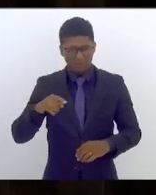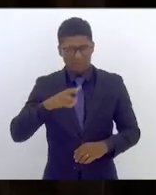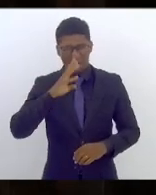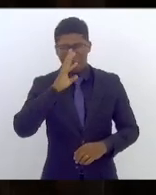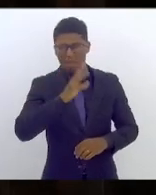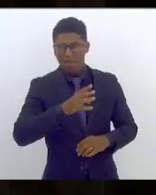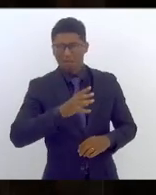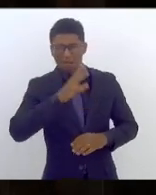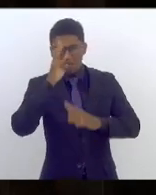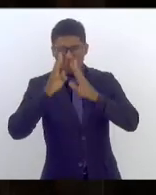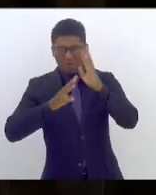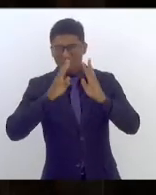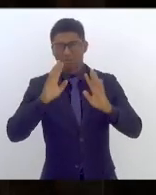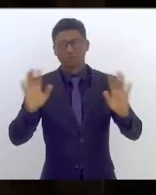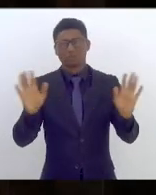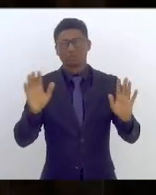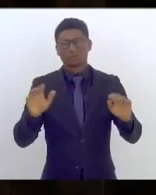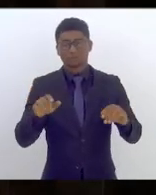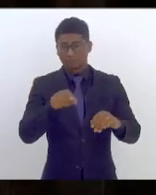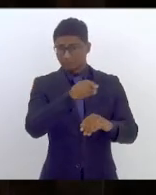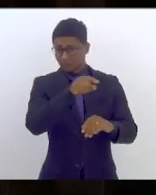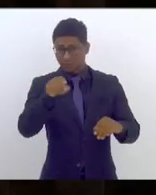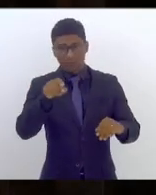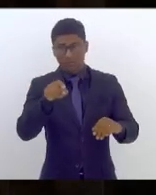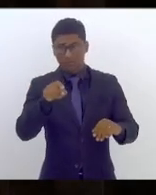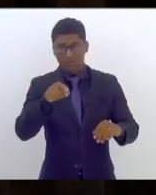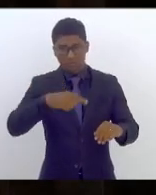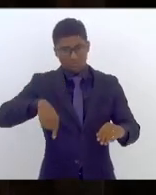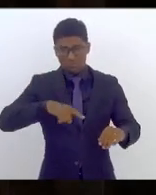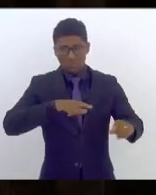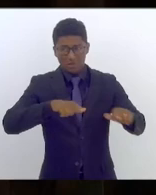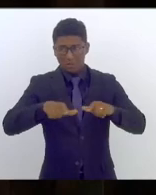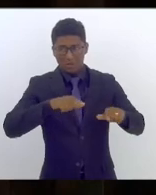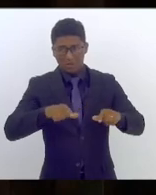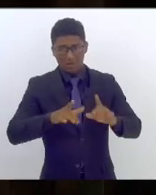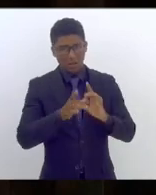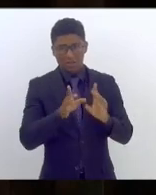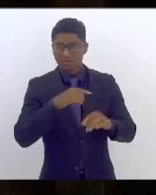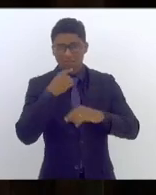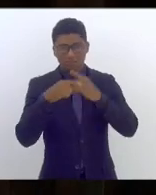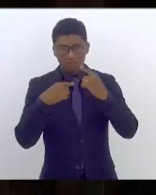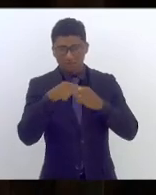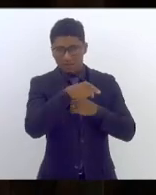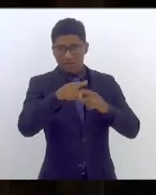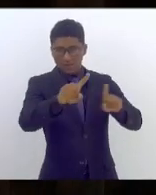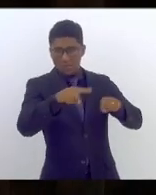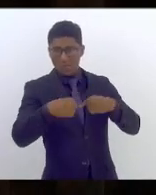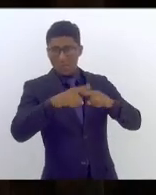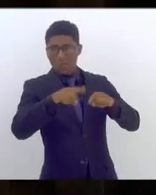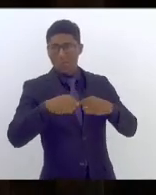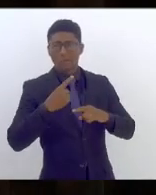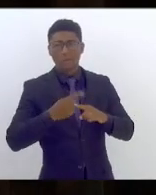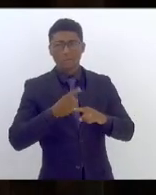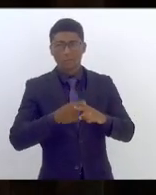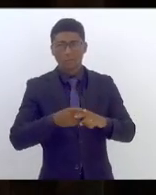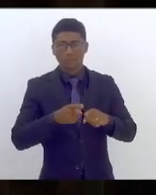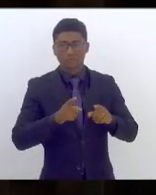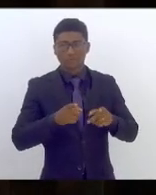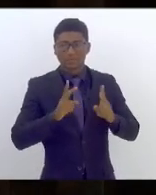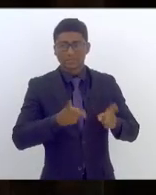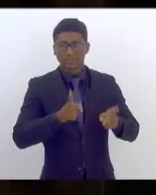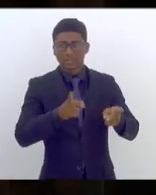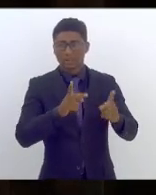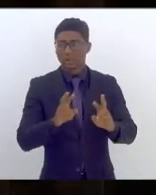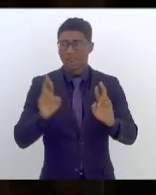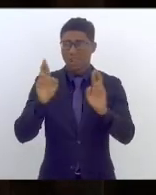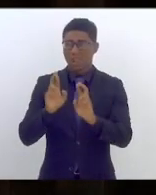você esses caras não vão deixar a gente trabalhar eles vão perseguir não sei o quê Porque eles têm mania de investigar todo mundo